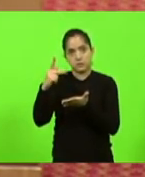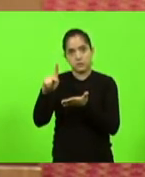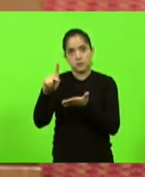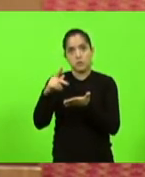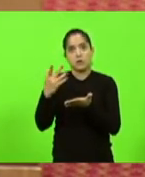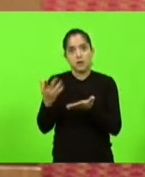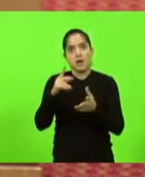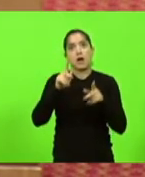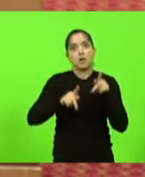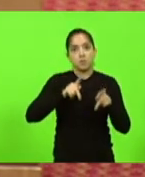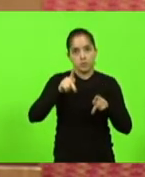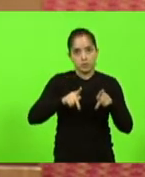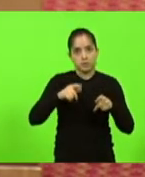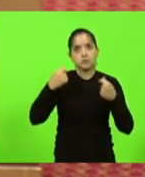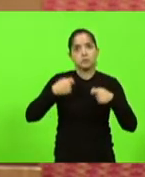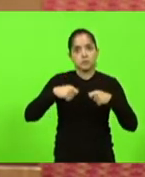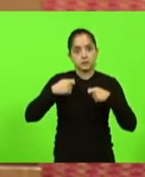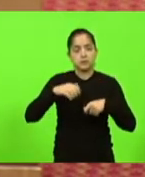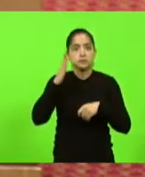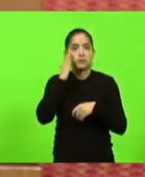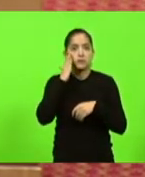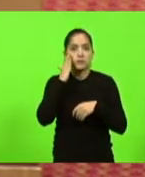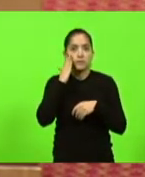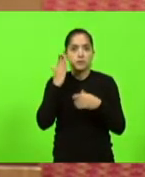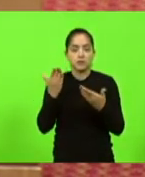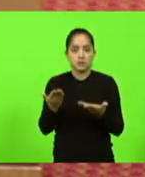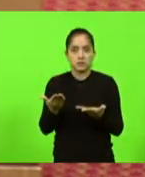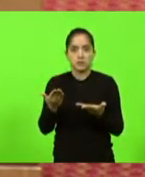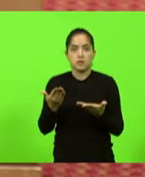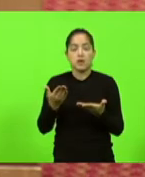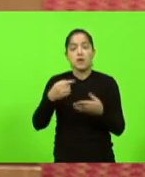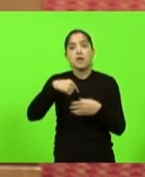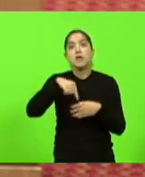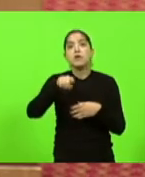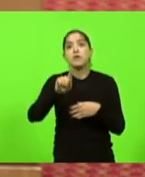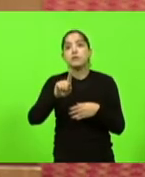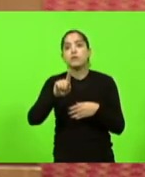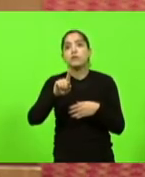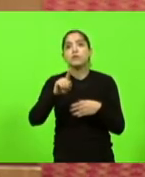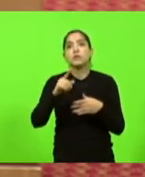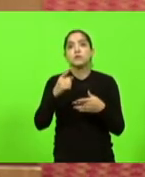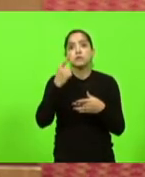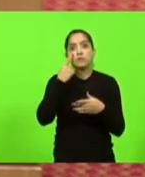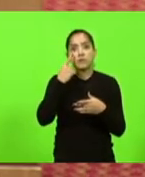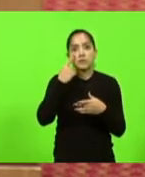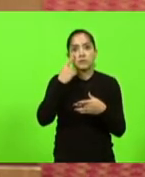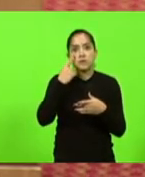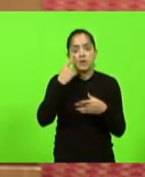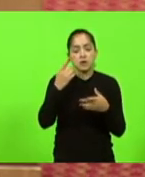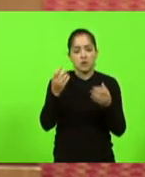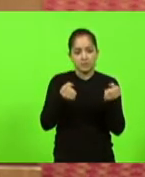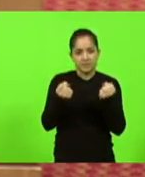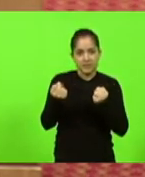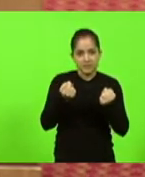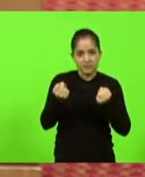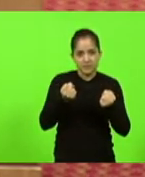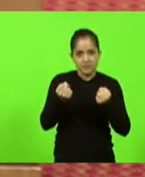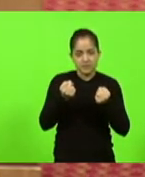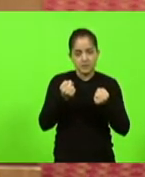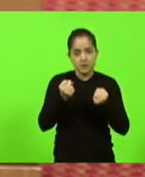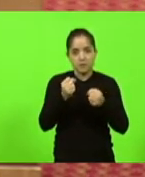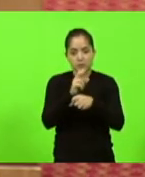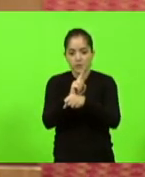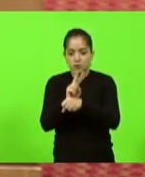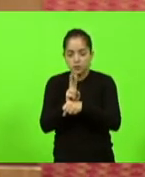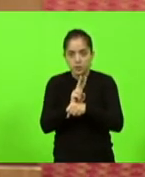população também tem que saber. Eu fui fazer a revisão do meu carro agora, 2018, deputado